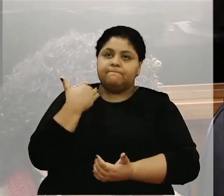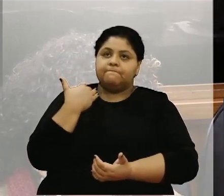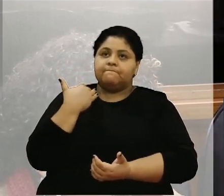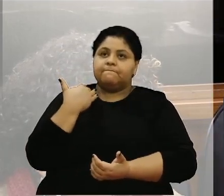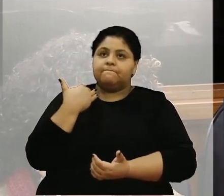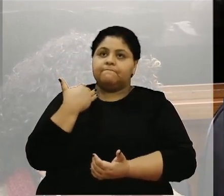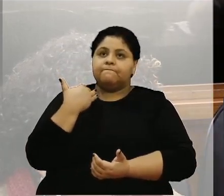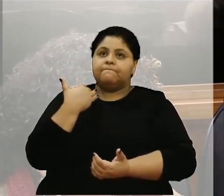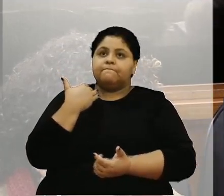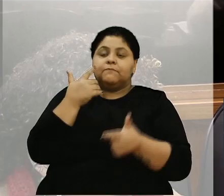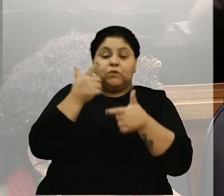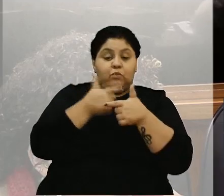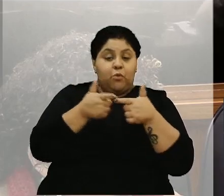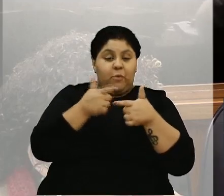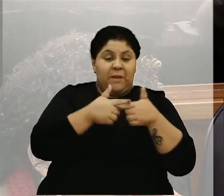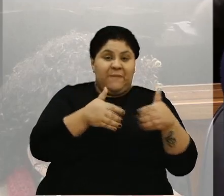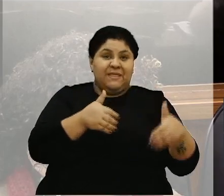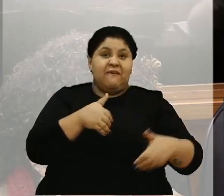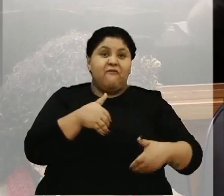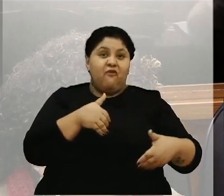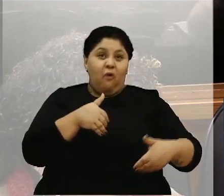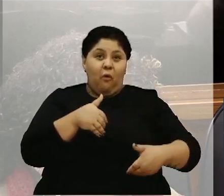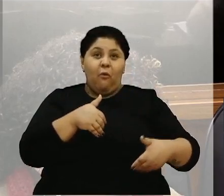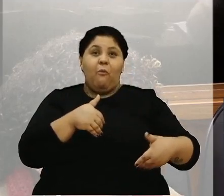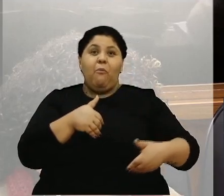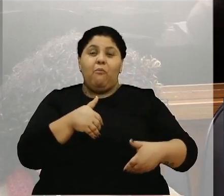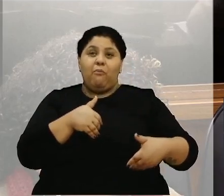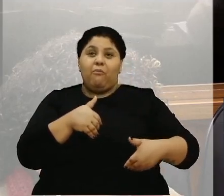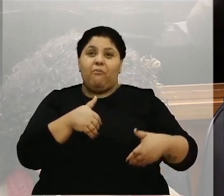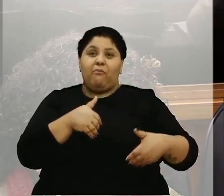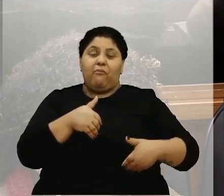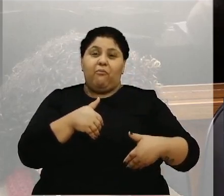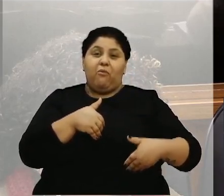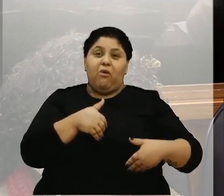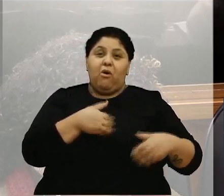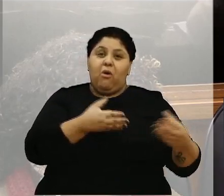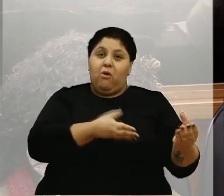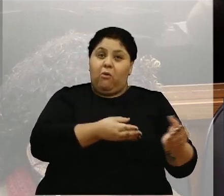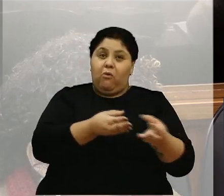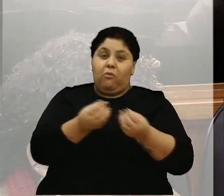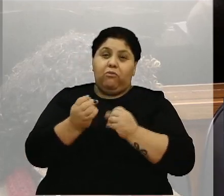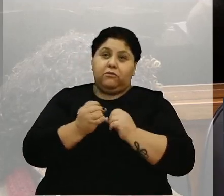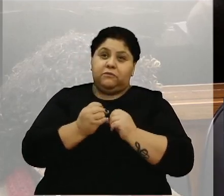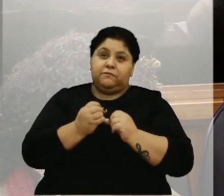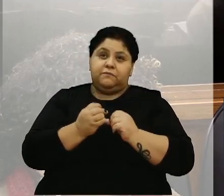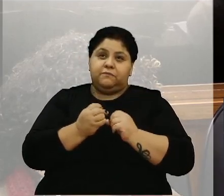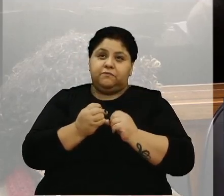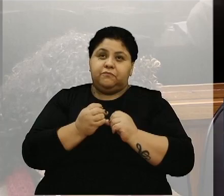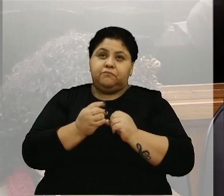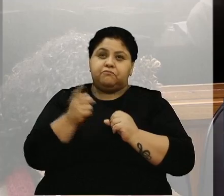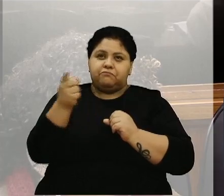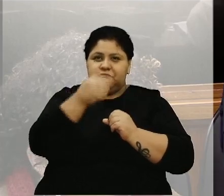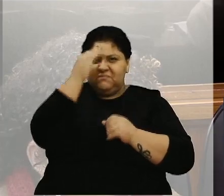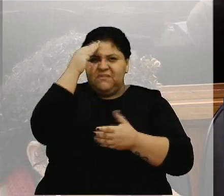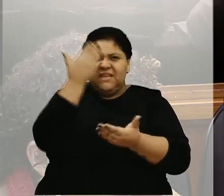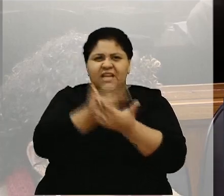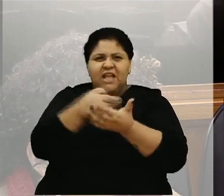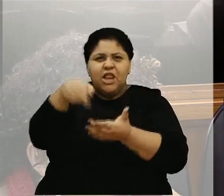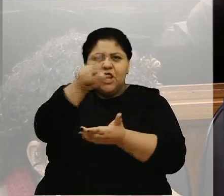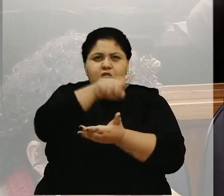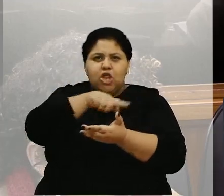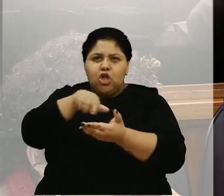agudização do problema da fome, com a migração em massa. E vocês têm noção que nós vamos